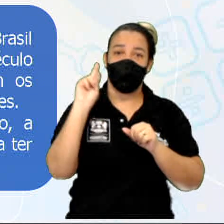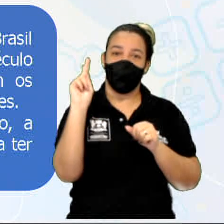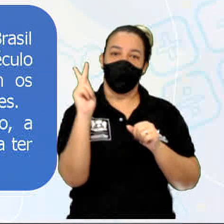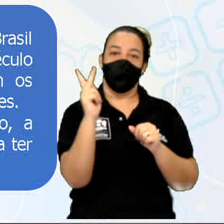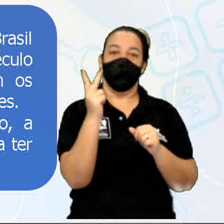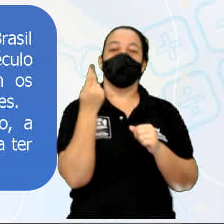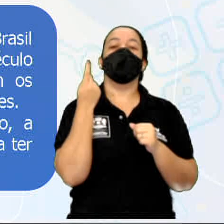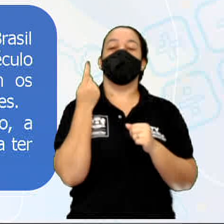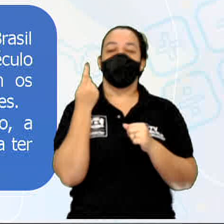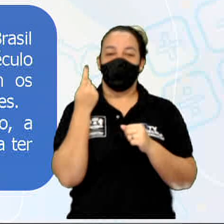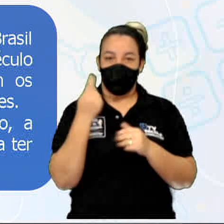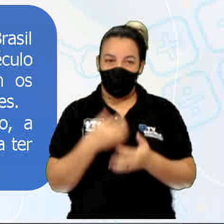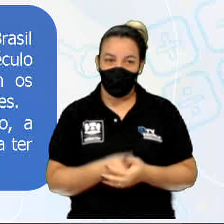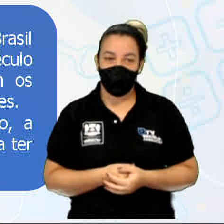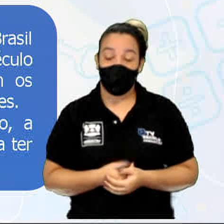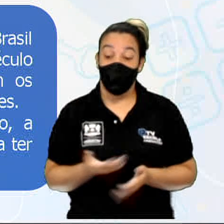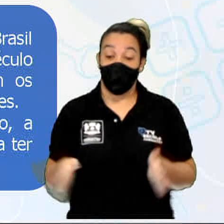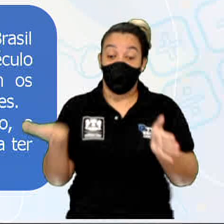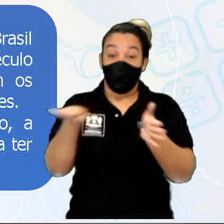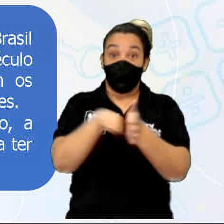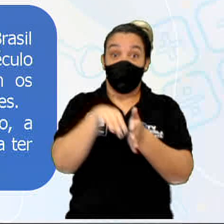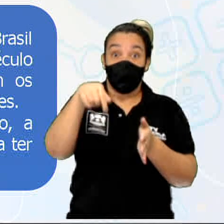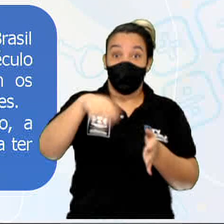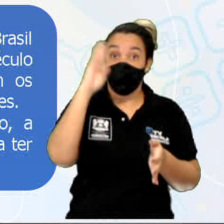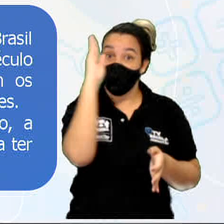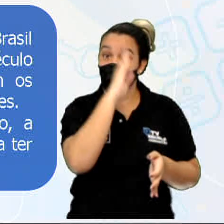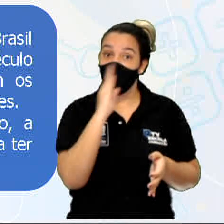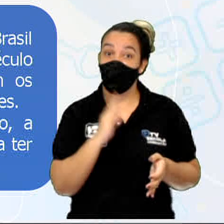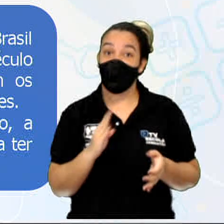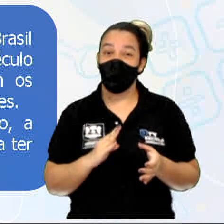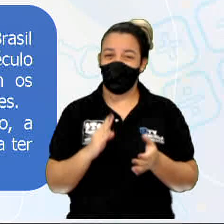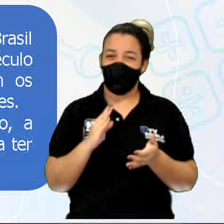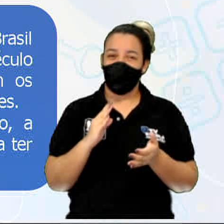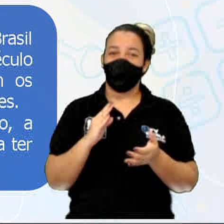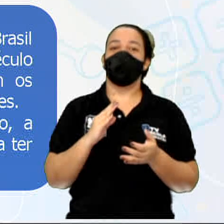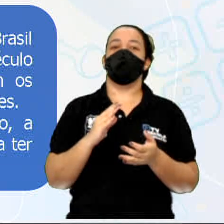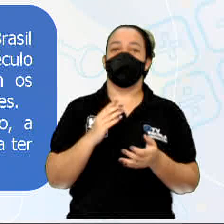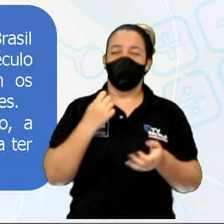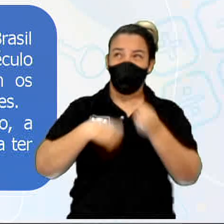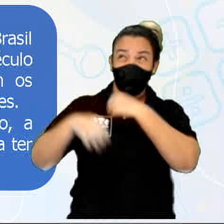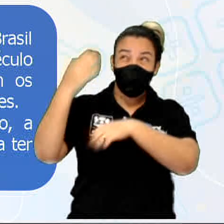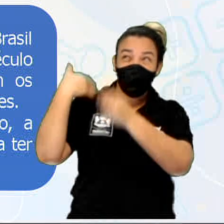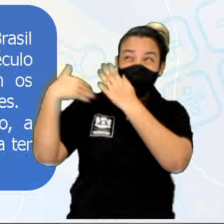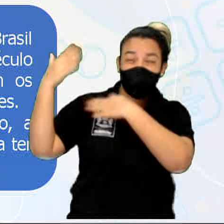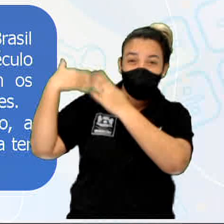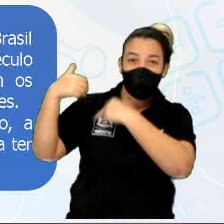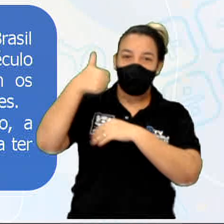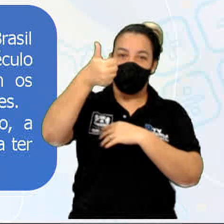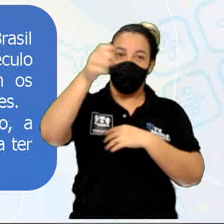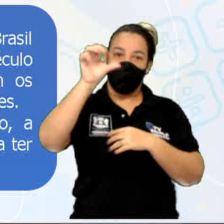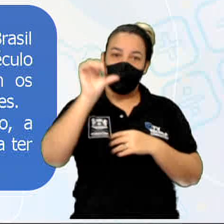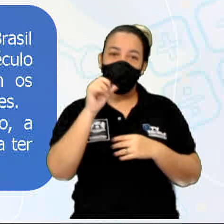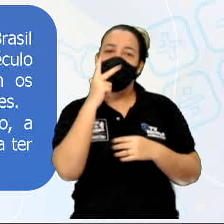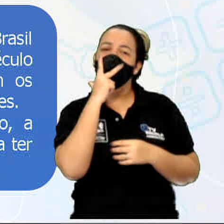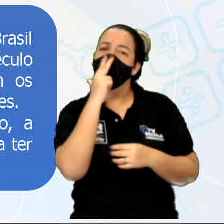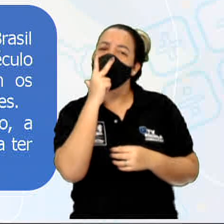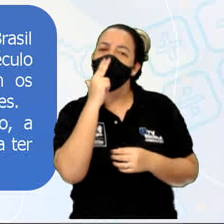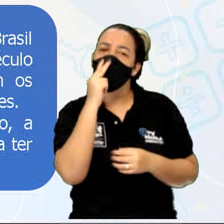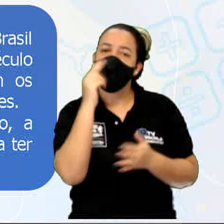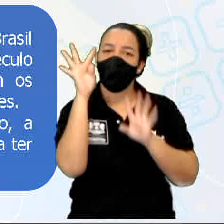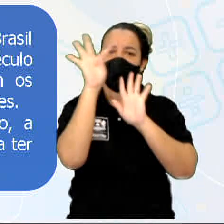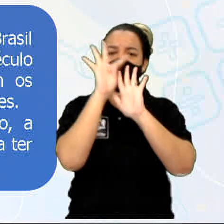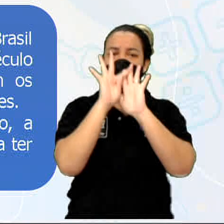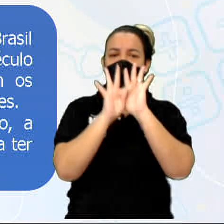Essa prática chegou ao Brasil na segunda metade do século XIX e era parecida com os textos de jornais